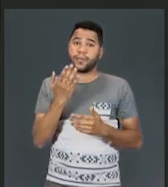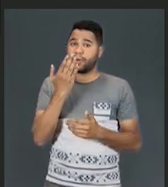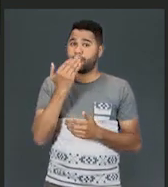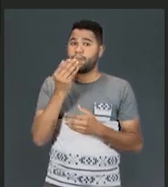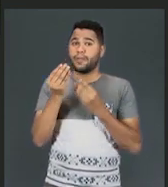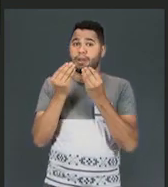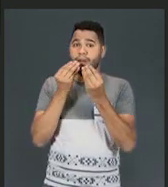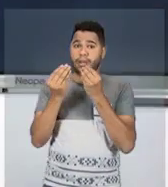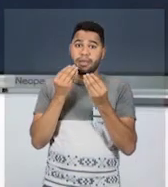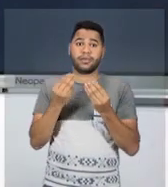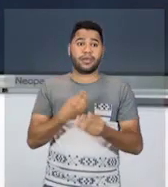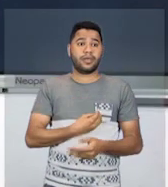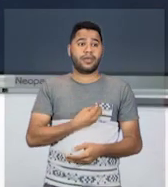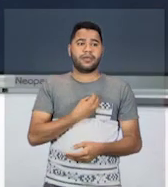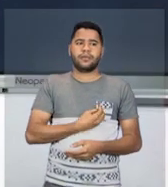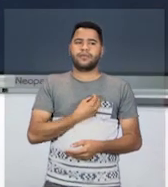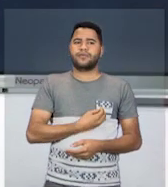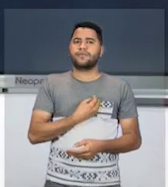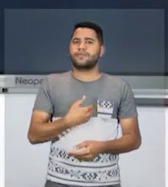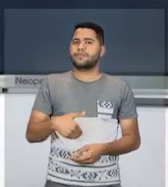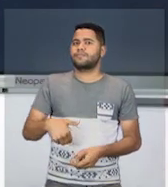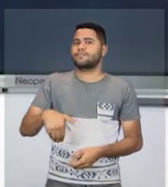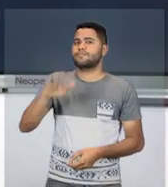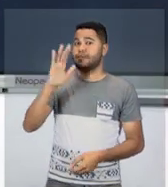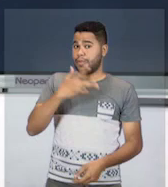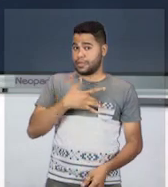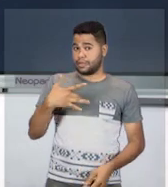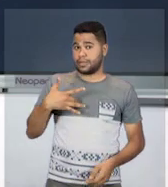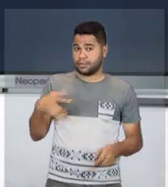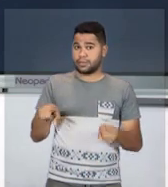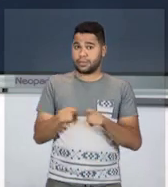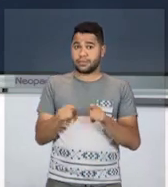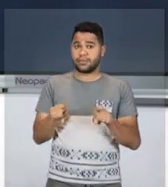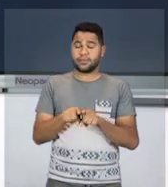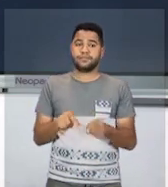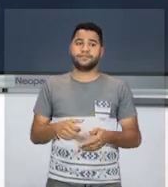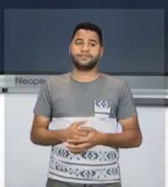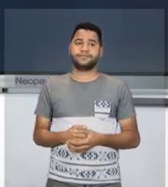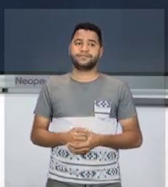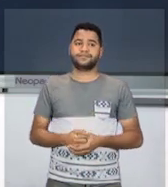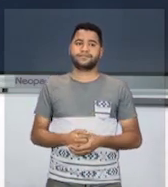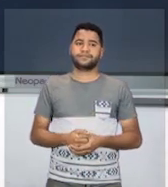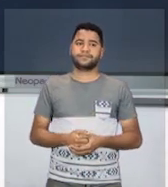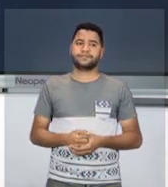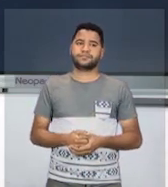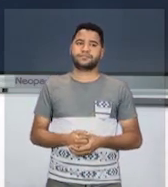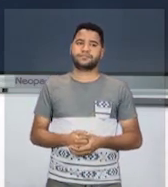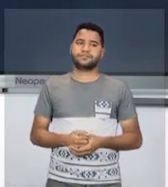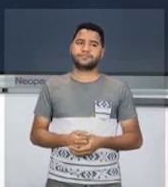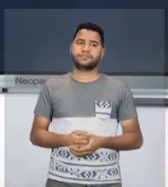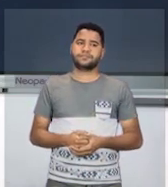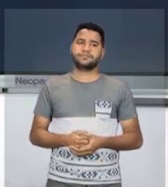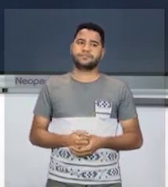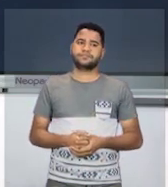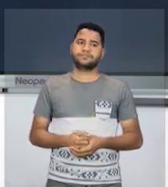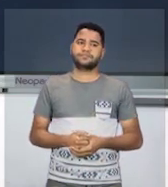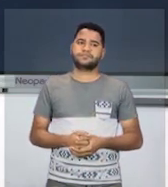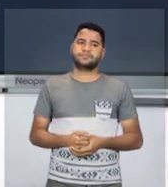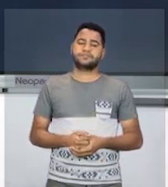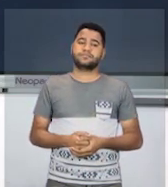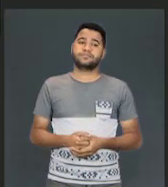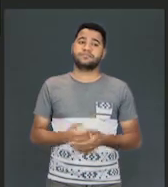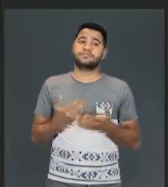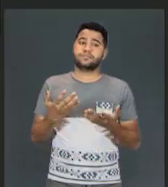então quer dizer a vida fica mais saudável também fresh and healthy food